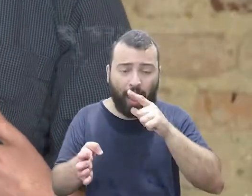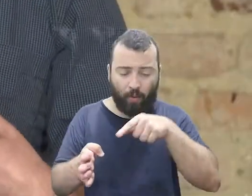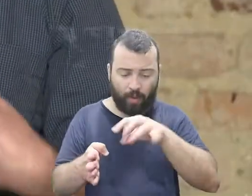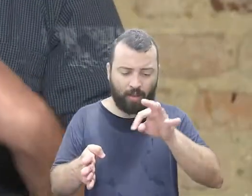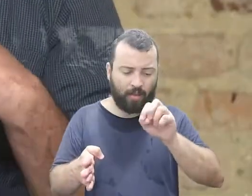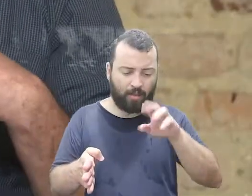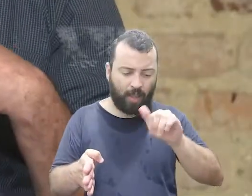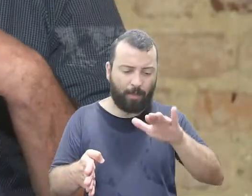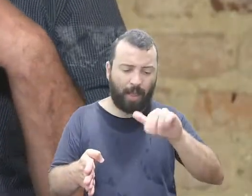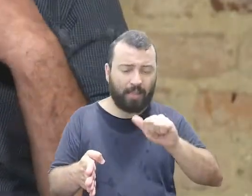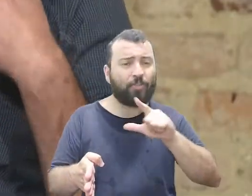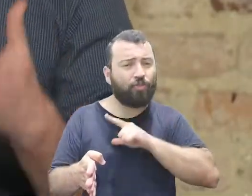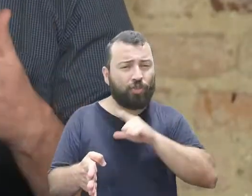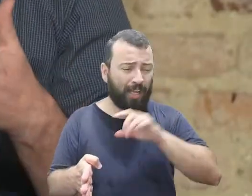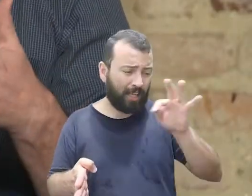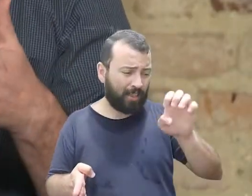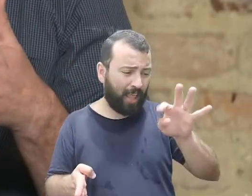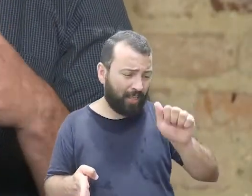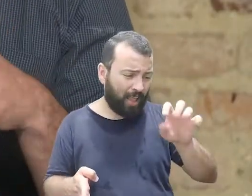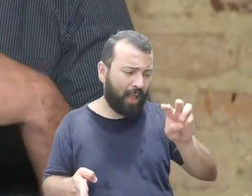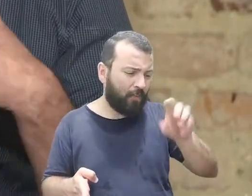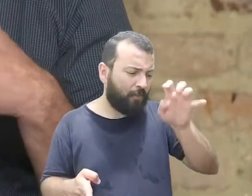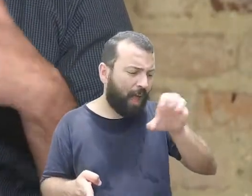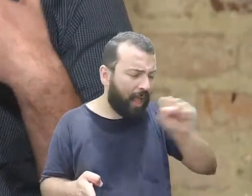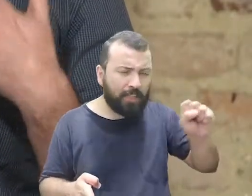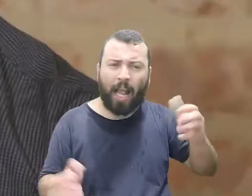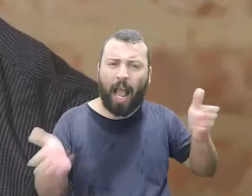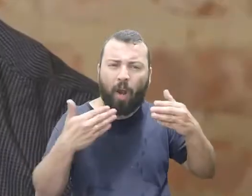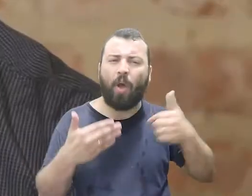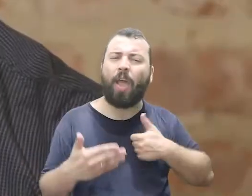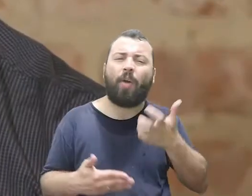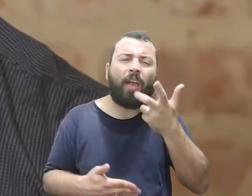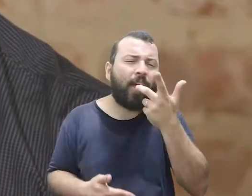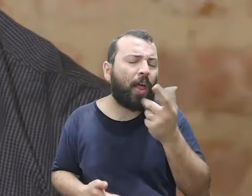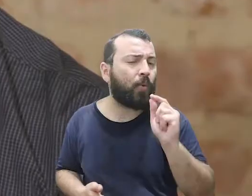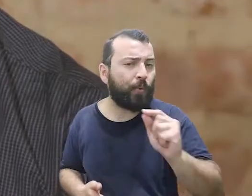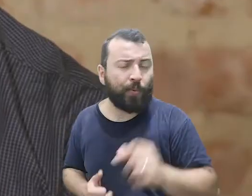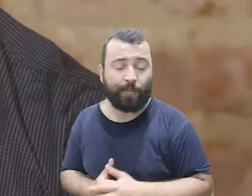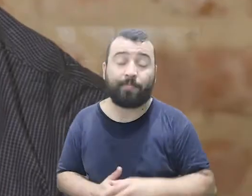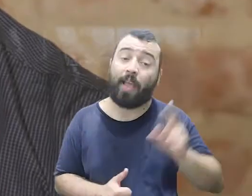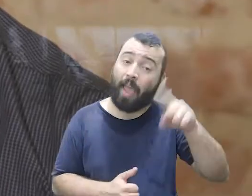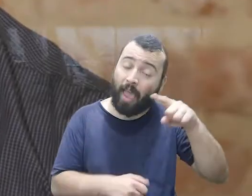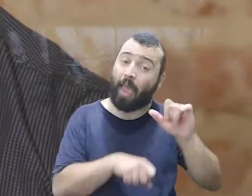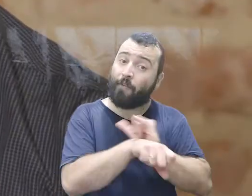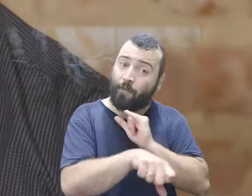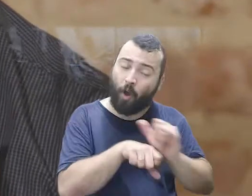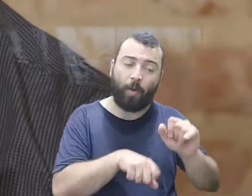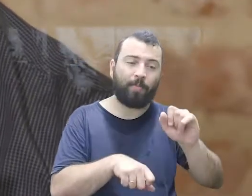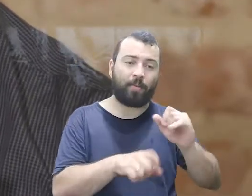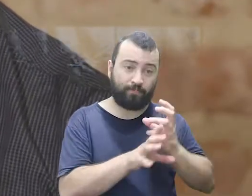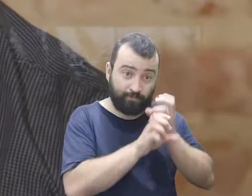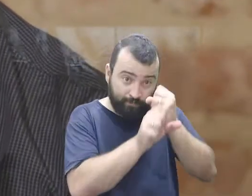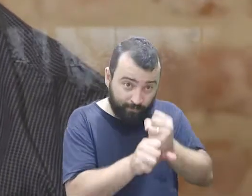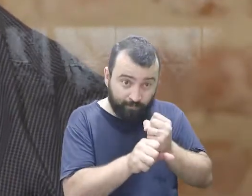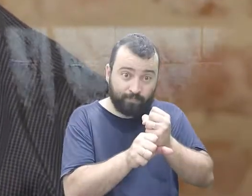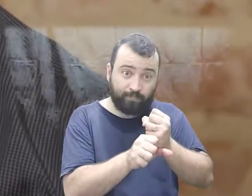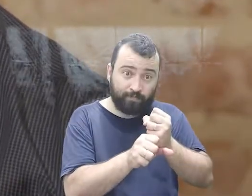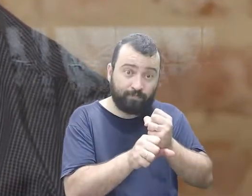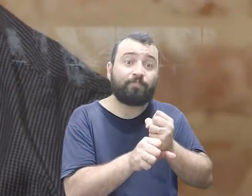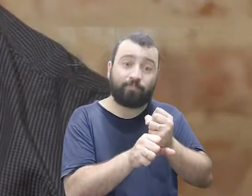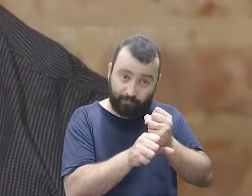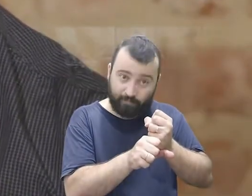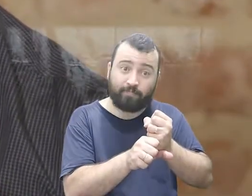ela transporta petawatts de calor, o que eu quero dizer com isso? É uma forma de unidade é uma